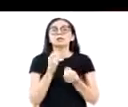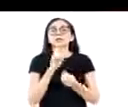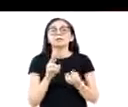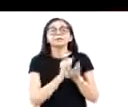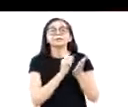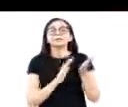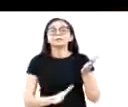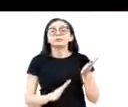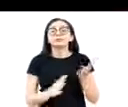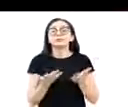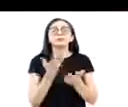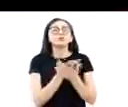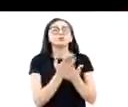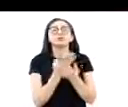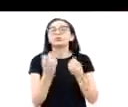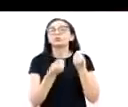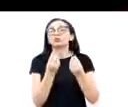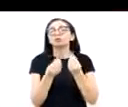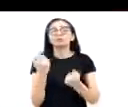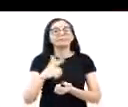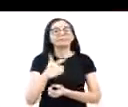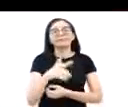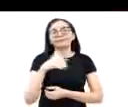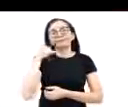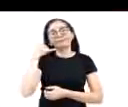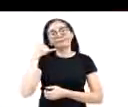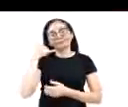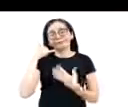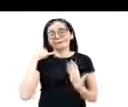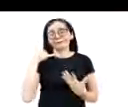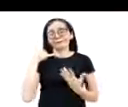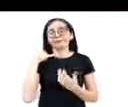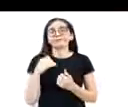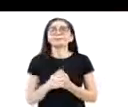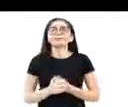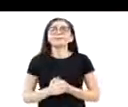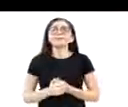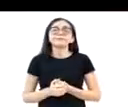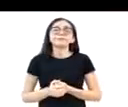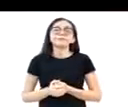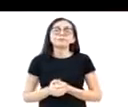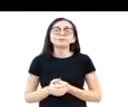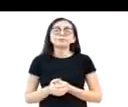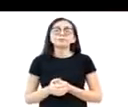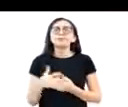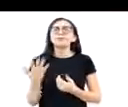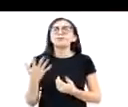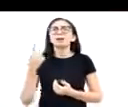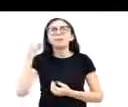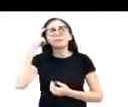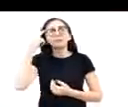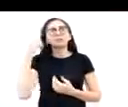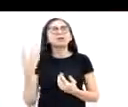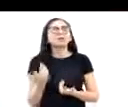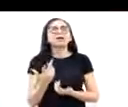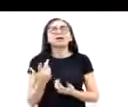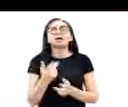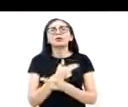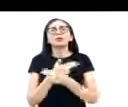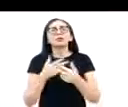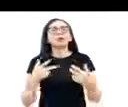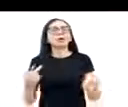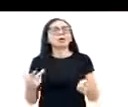realizar, por não ter o aparelho do celular. Então foi pensado diversas políticas públicas que